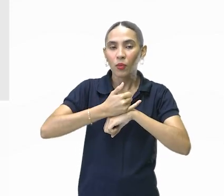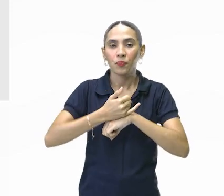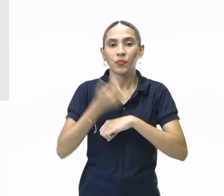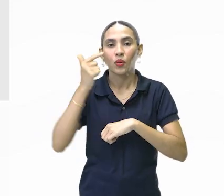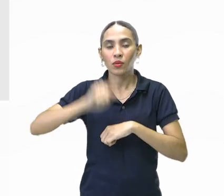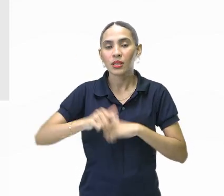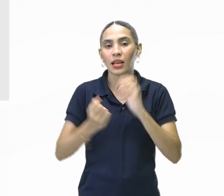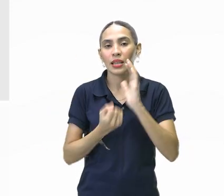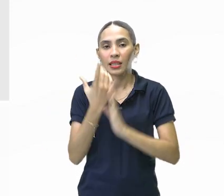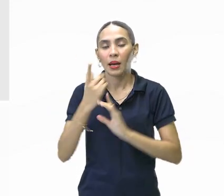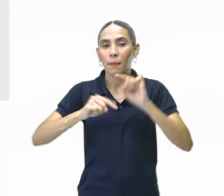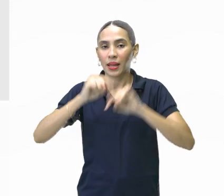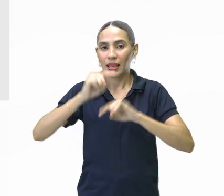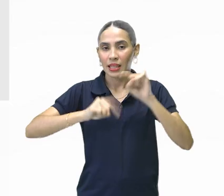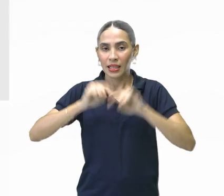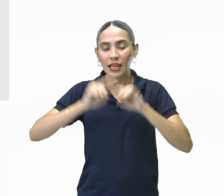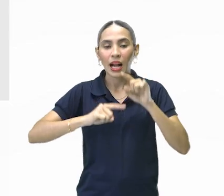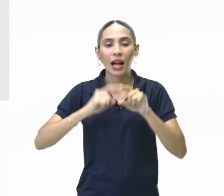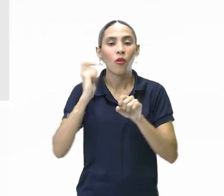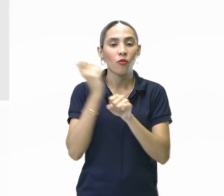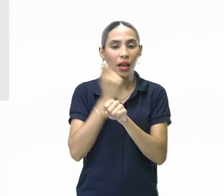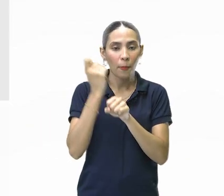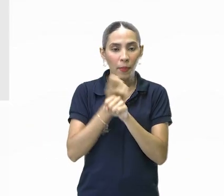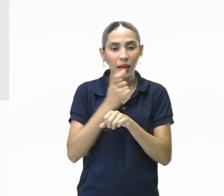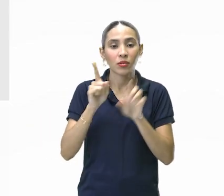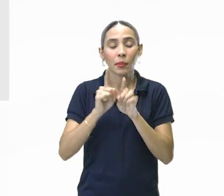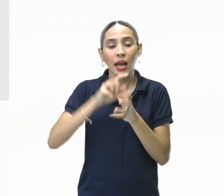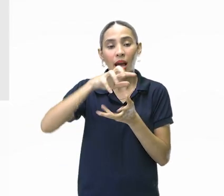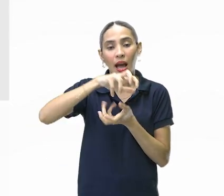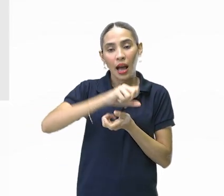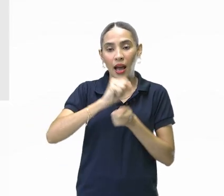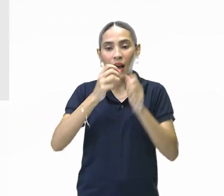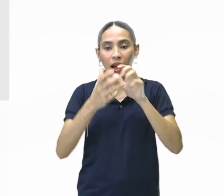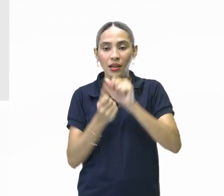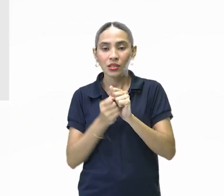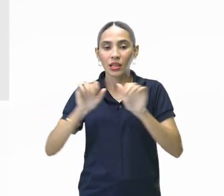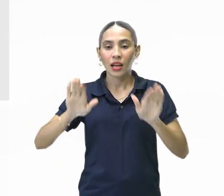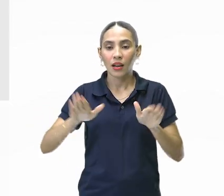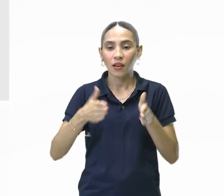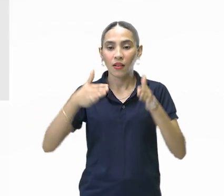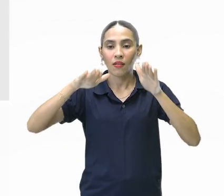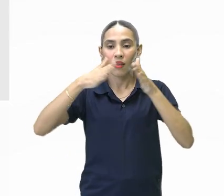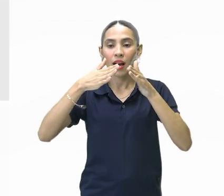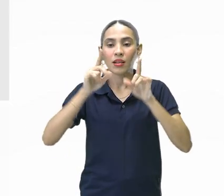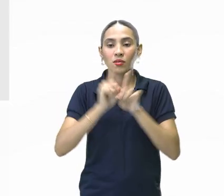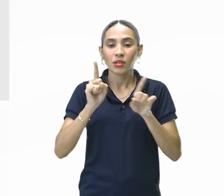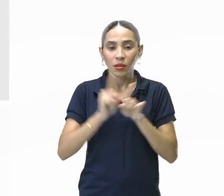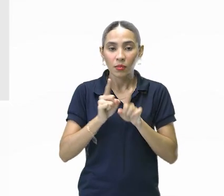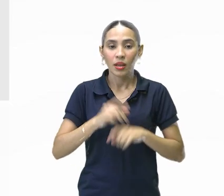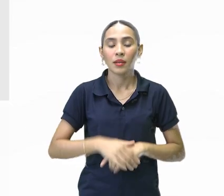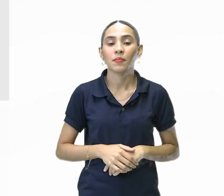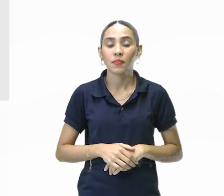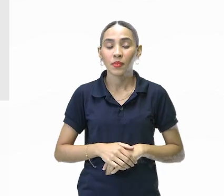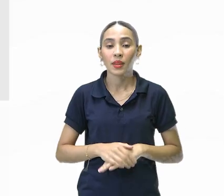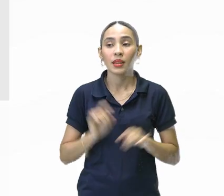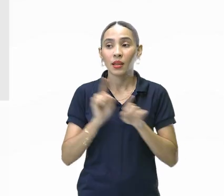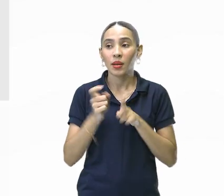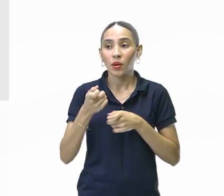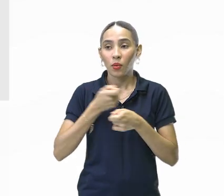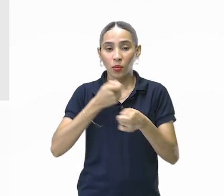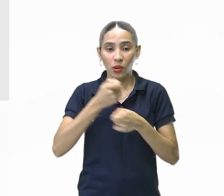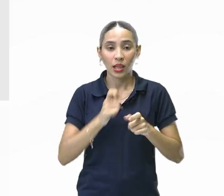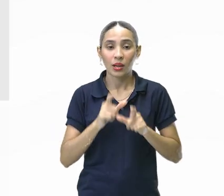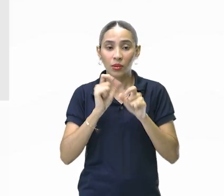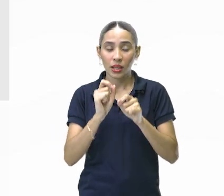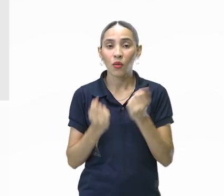formar instrumentos, né, ferramentas, manipular argila para formar vasos e utensílios de barro, e manipular